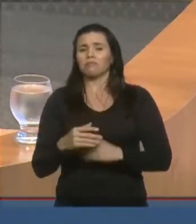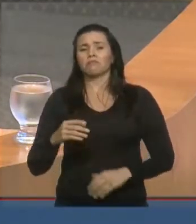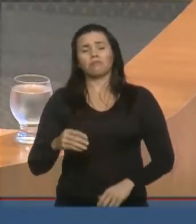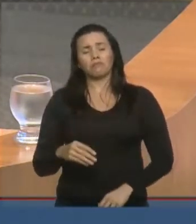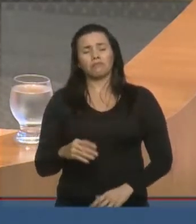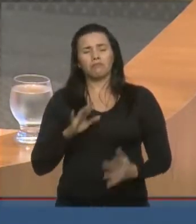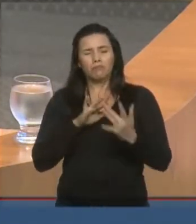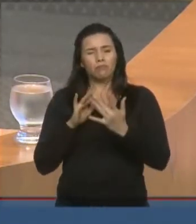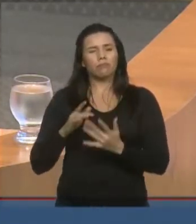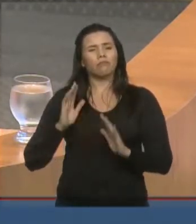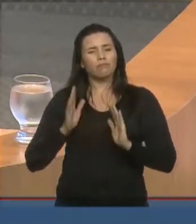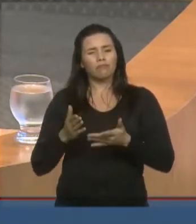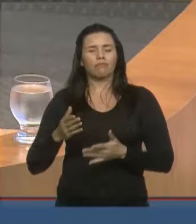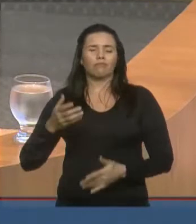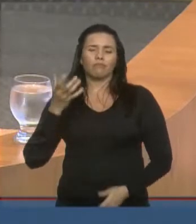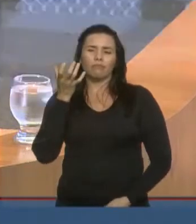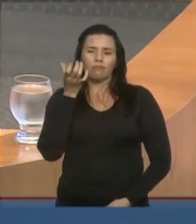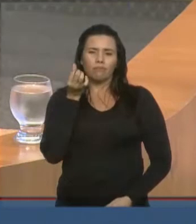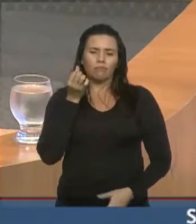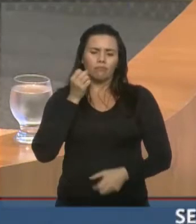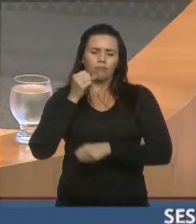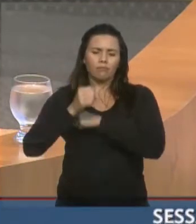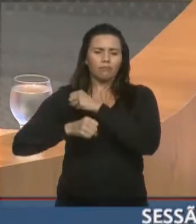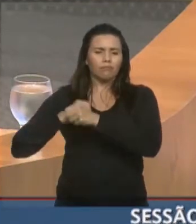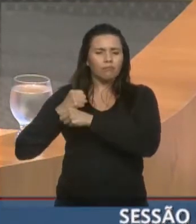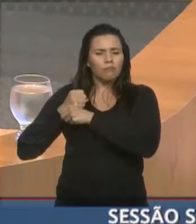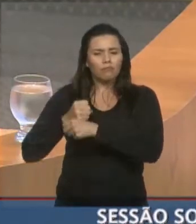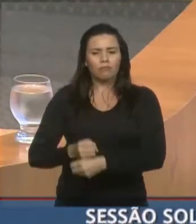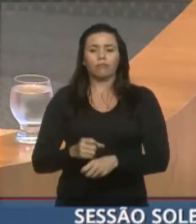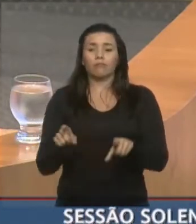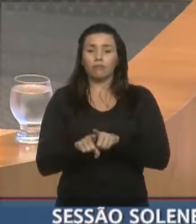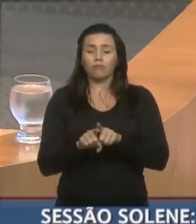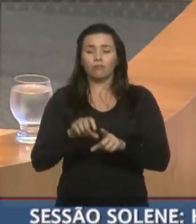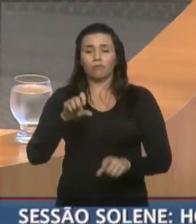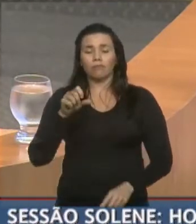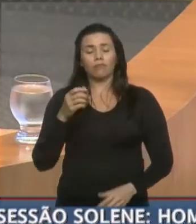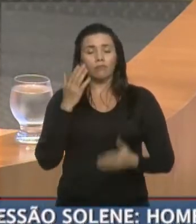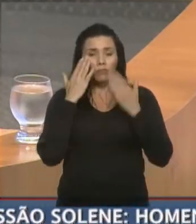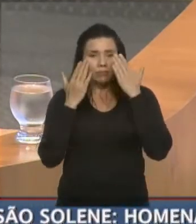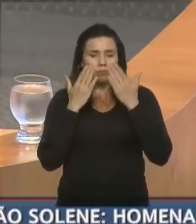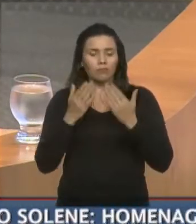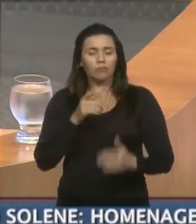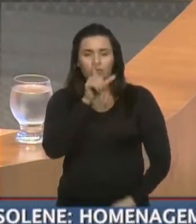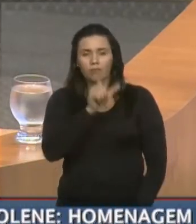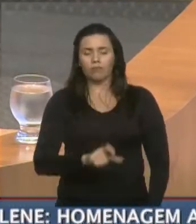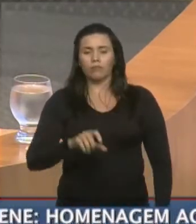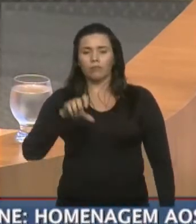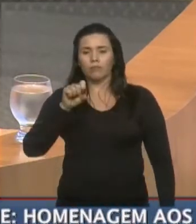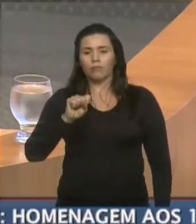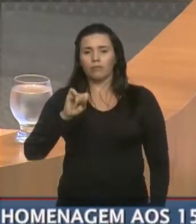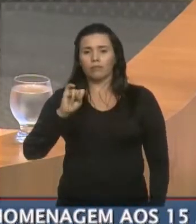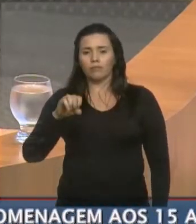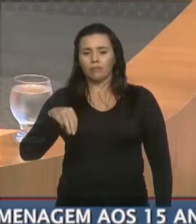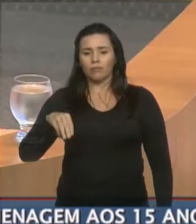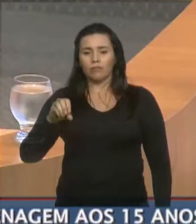Saudar de forma especial a doutora Simone, psicóloga, fundadora do CPTCA,